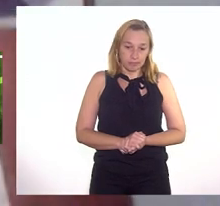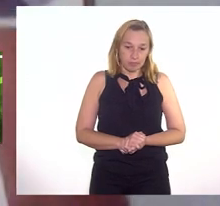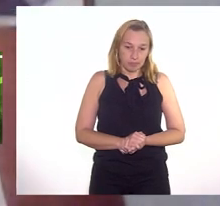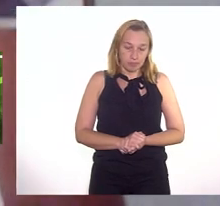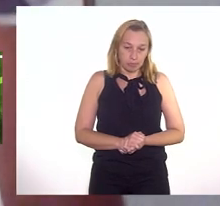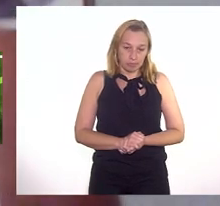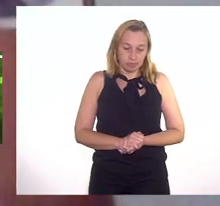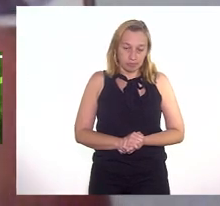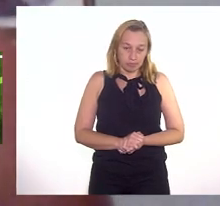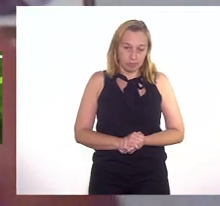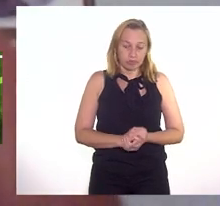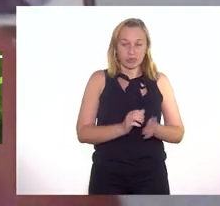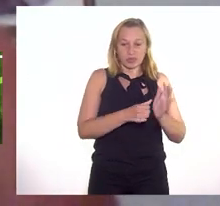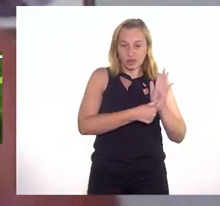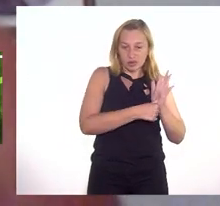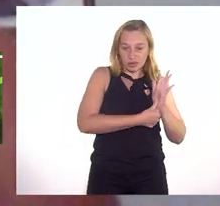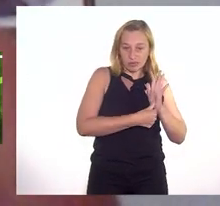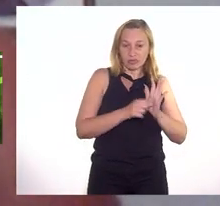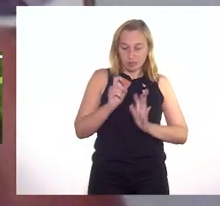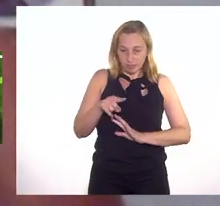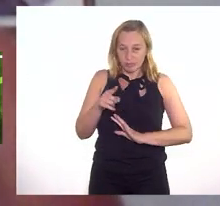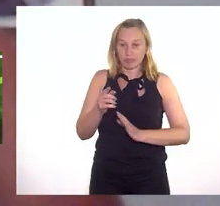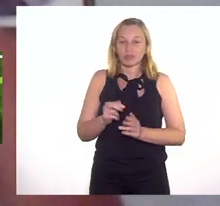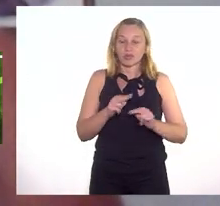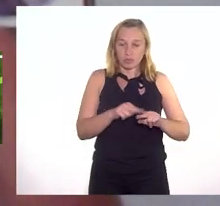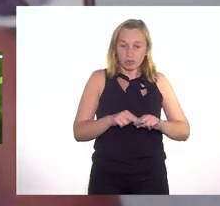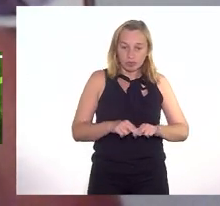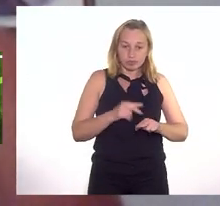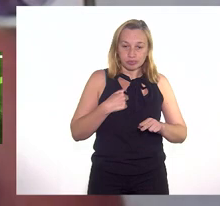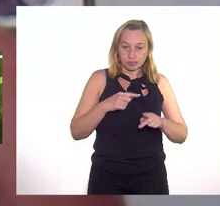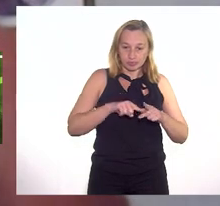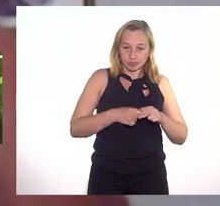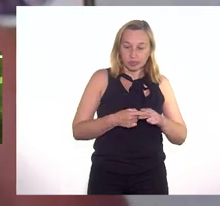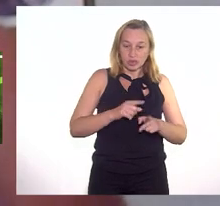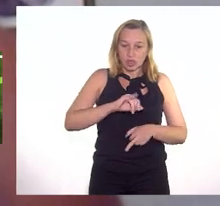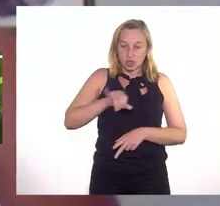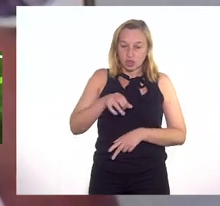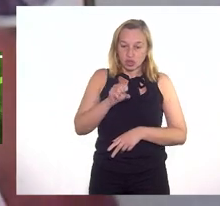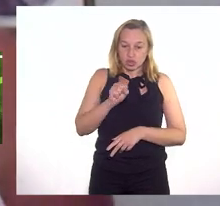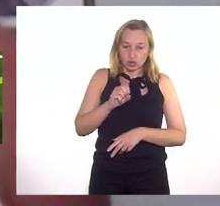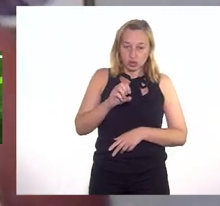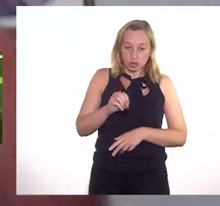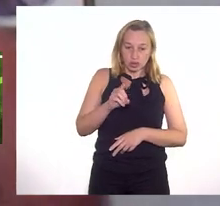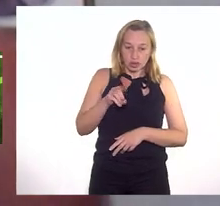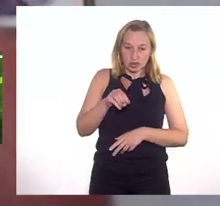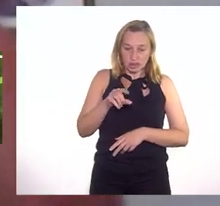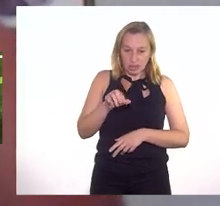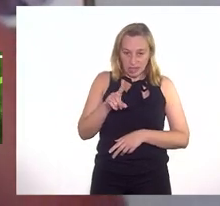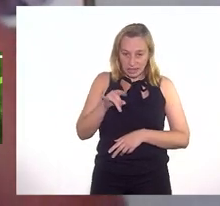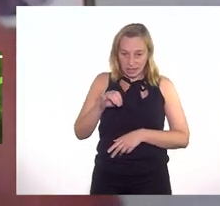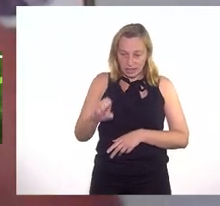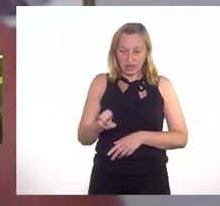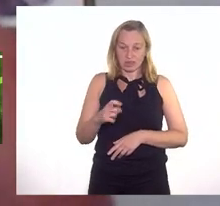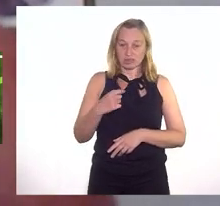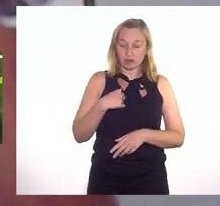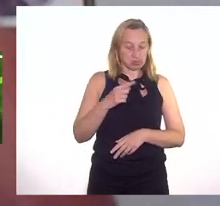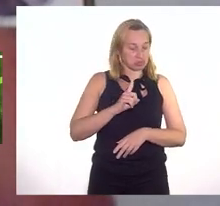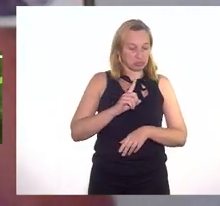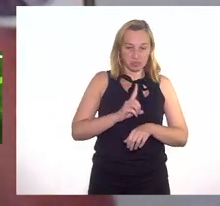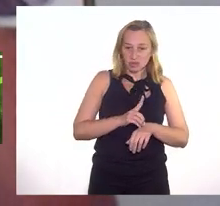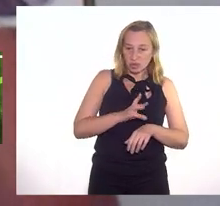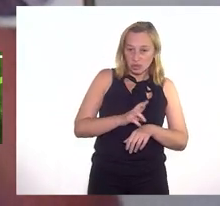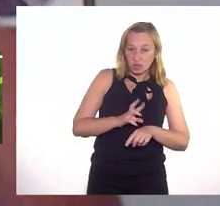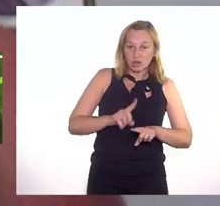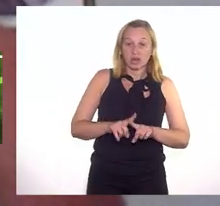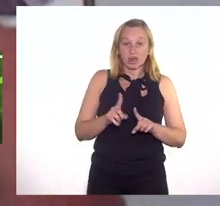nome é uma identidade, né? E por isso, na verdade, meu nome é Jocilene. E não sou doutora ainda.